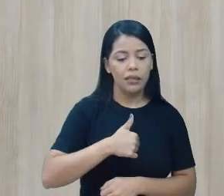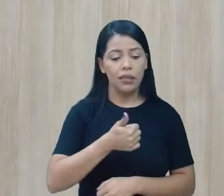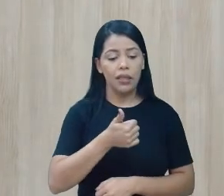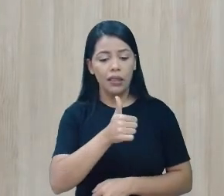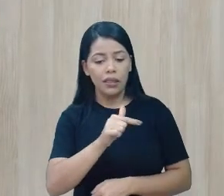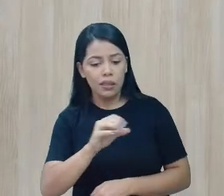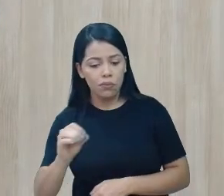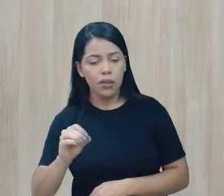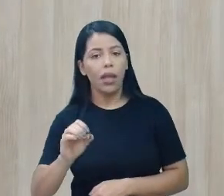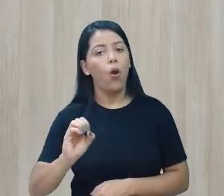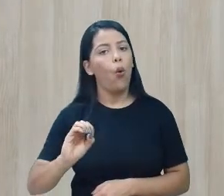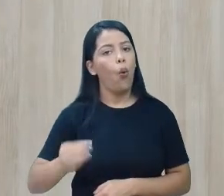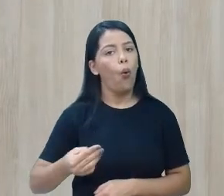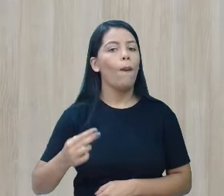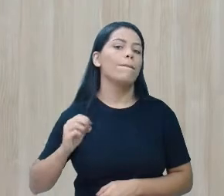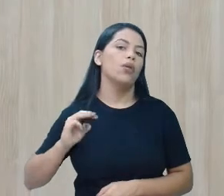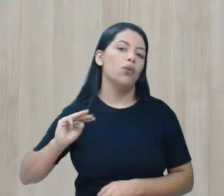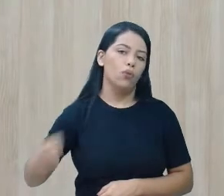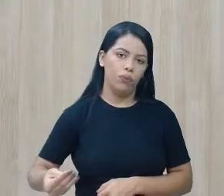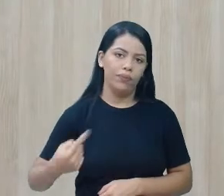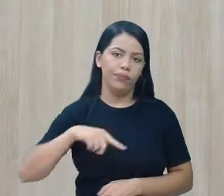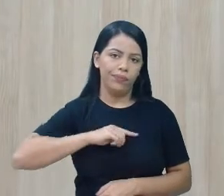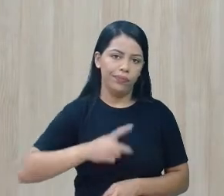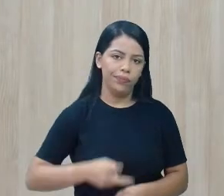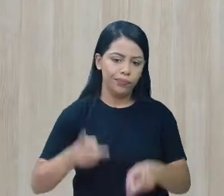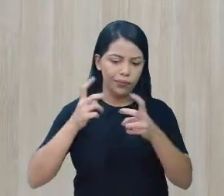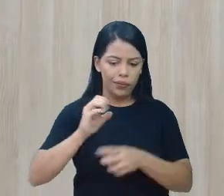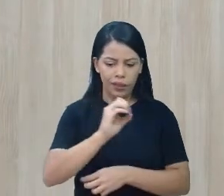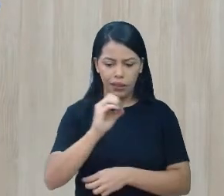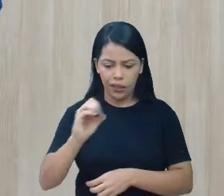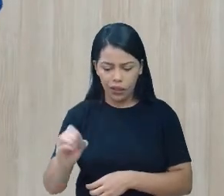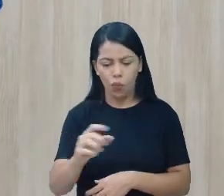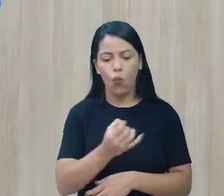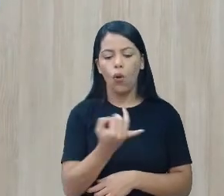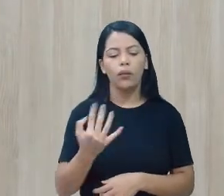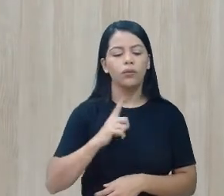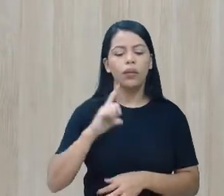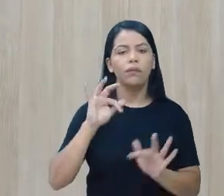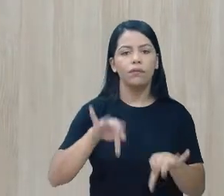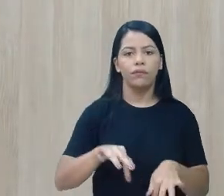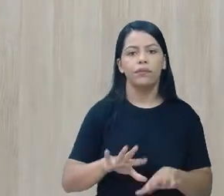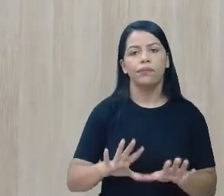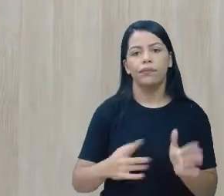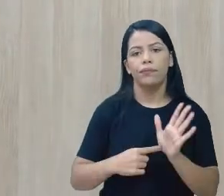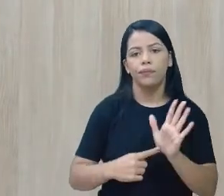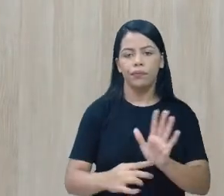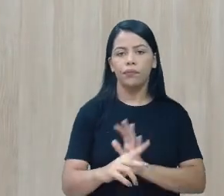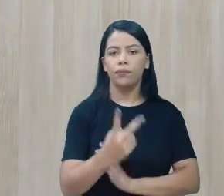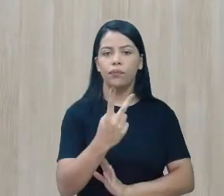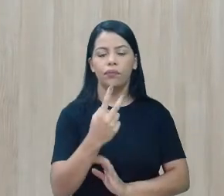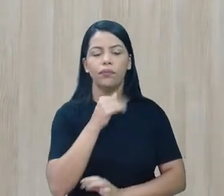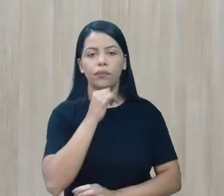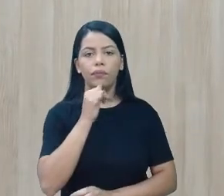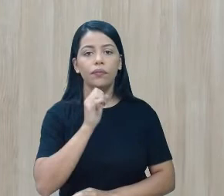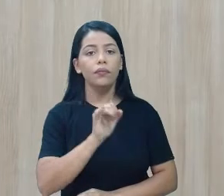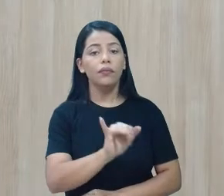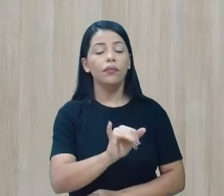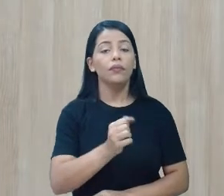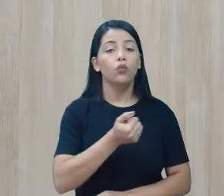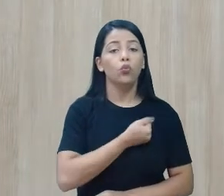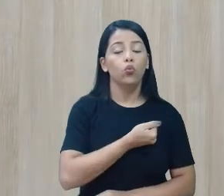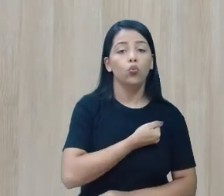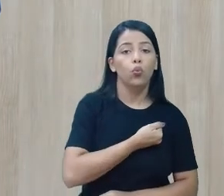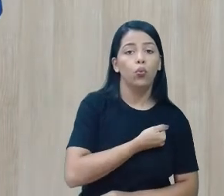se tem o 1000, e a gente pode verificar esses zeros no final, tá? Então, coloquei aí 2 exemplos. Se os algarismos das unidades e